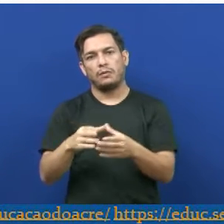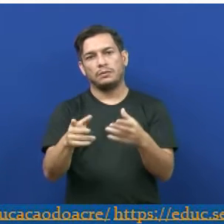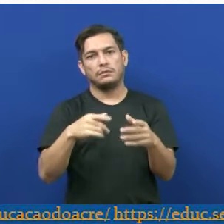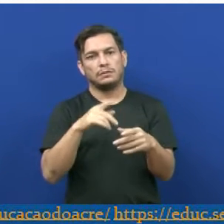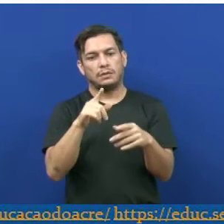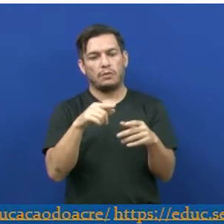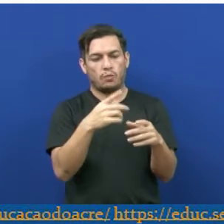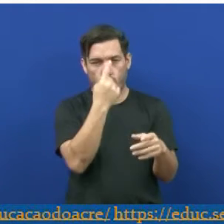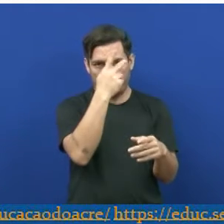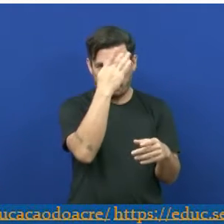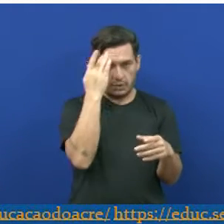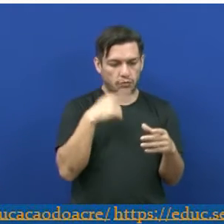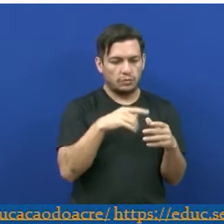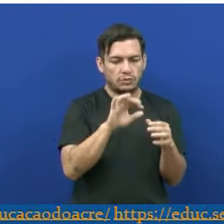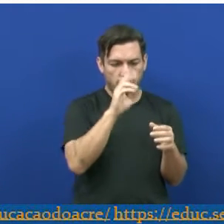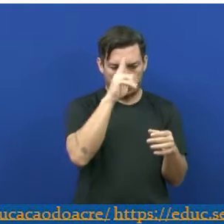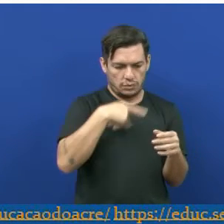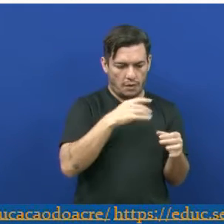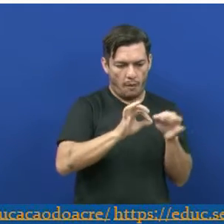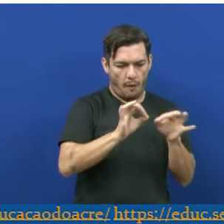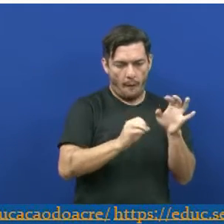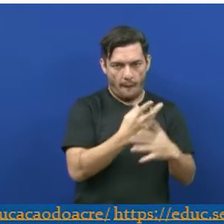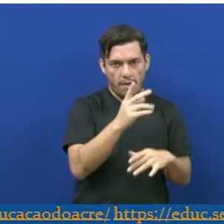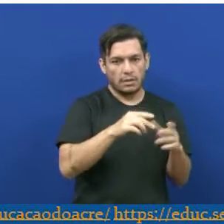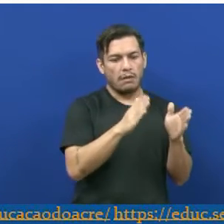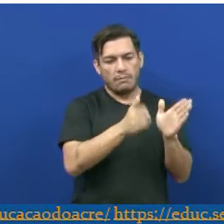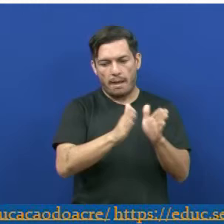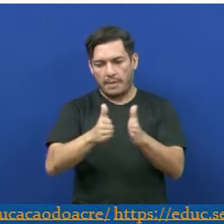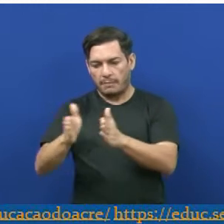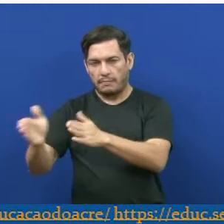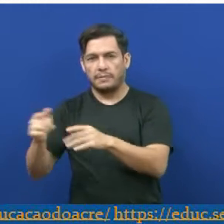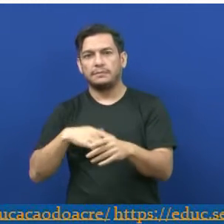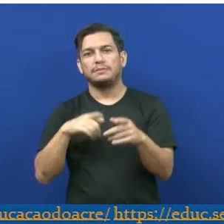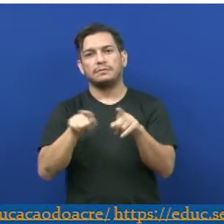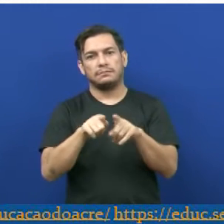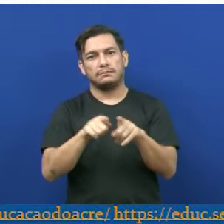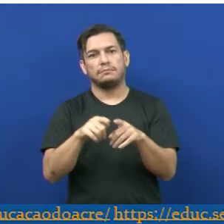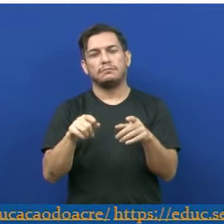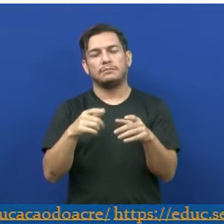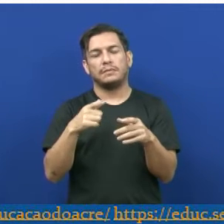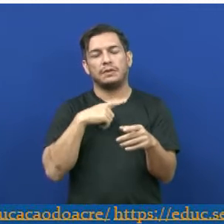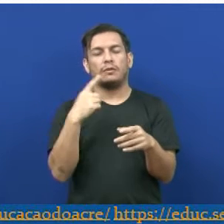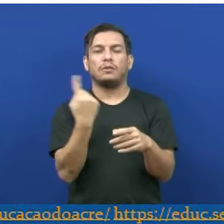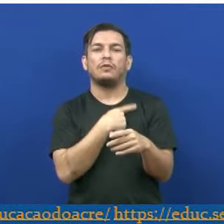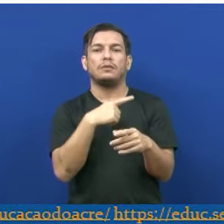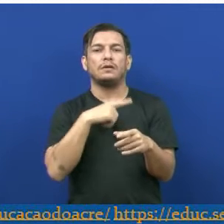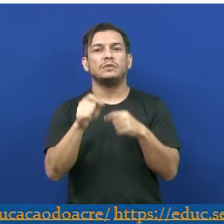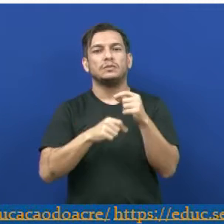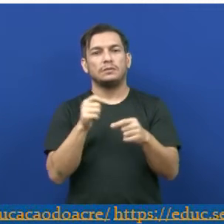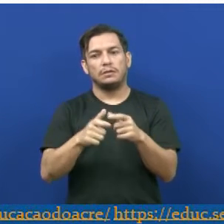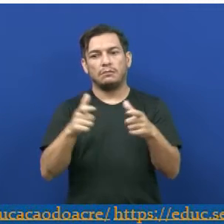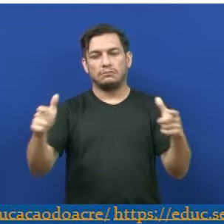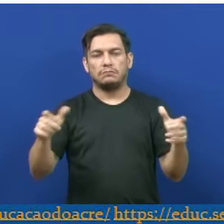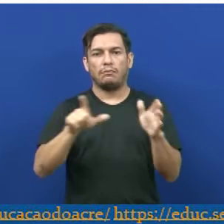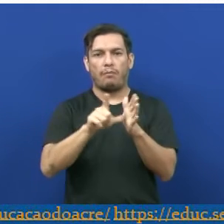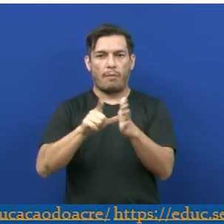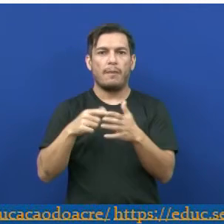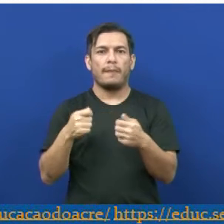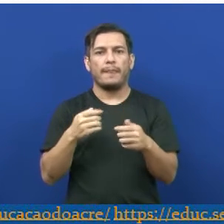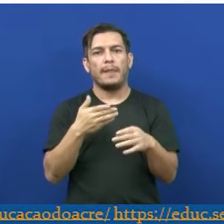todo o produto, ele vai fazendo compassadamente, e agora produzir em larga escala, porque nós temos um grande mercado que precisa ser